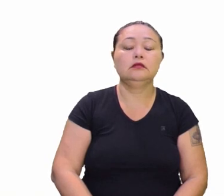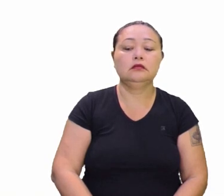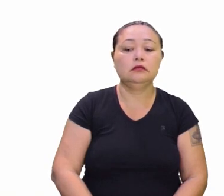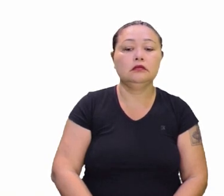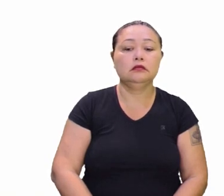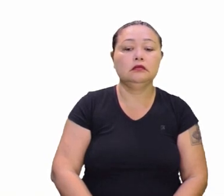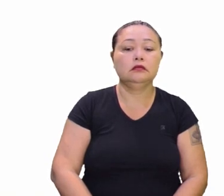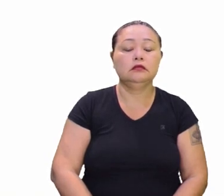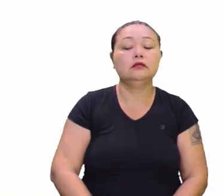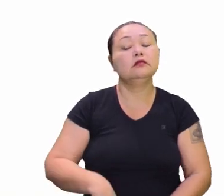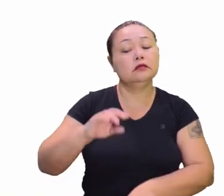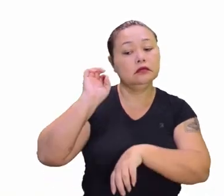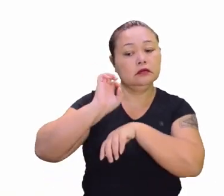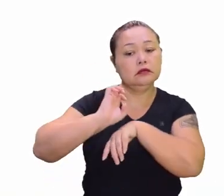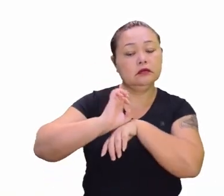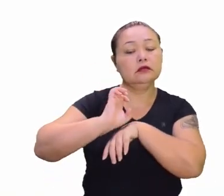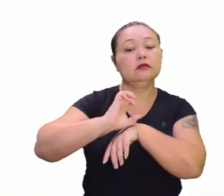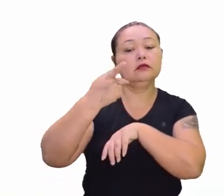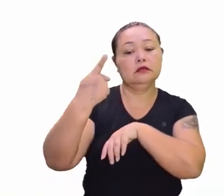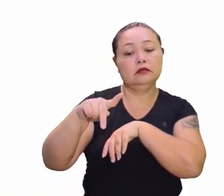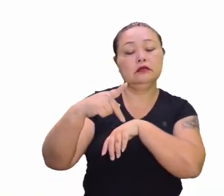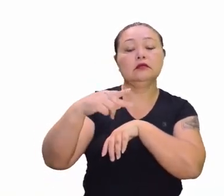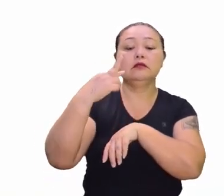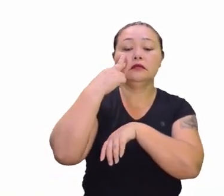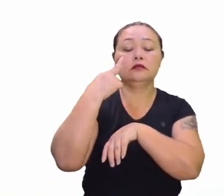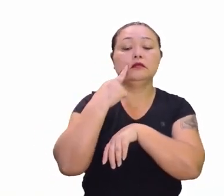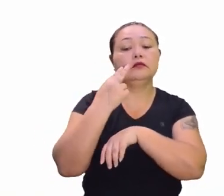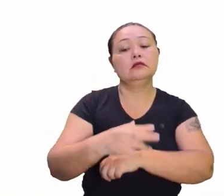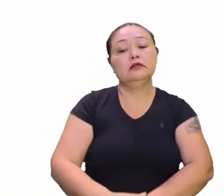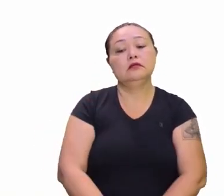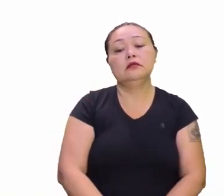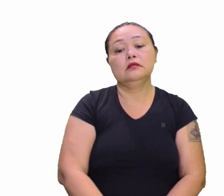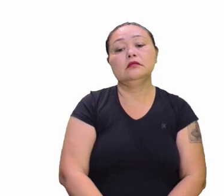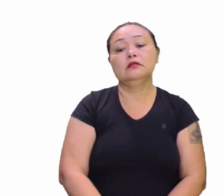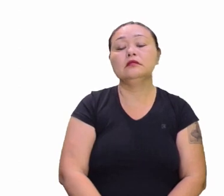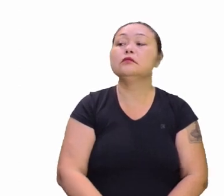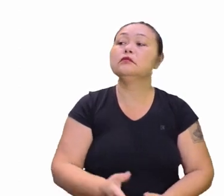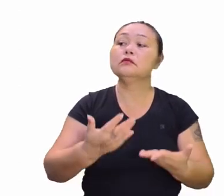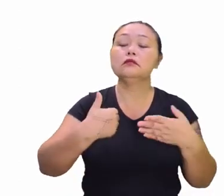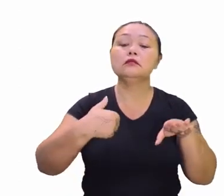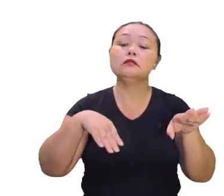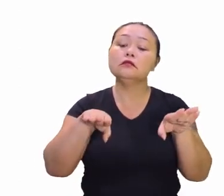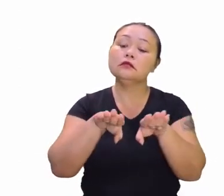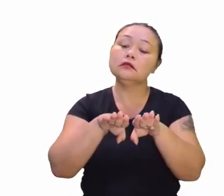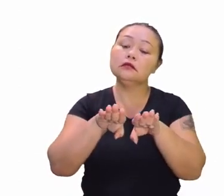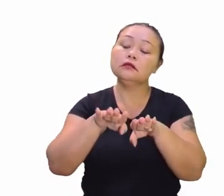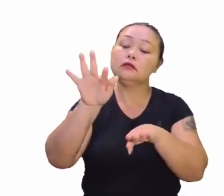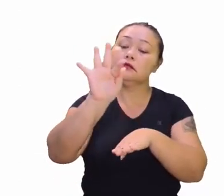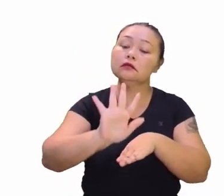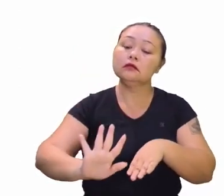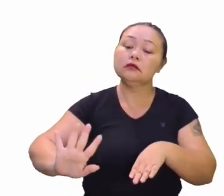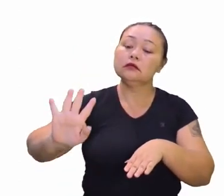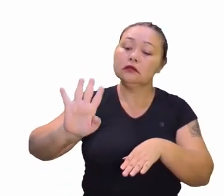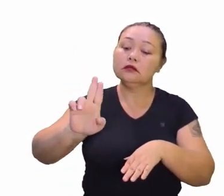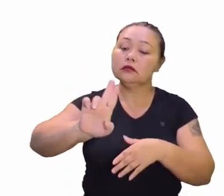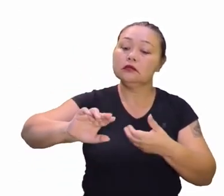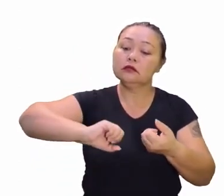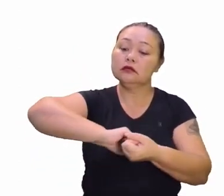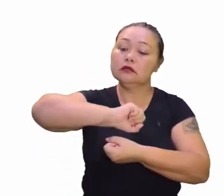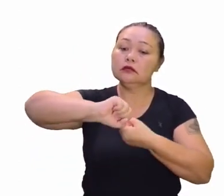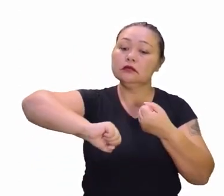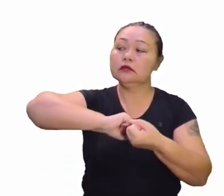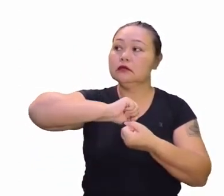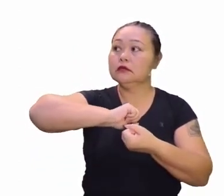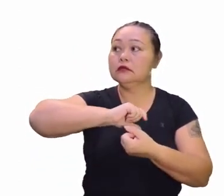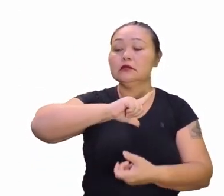Sustentável sustentável e estadual. estadual. E também nós temos conservação federal de uso sustentável em Rondônia, tá? Coloca